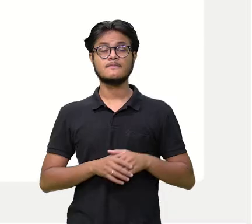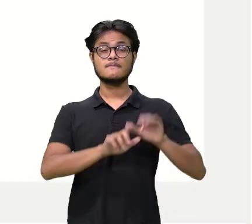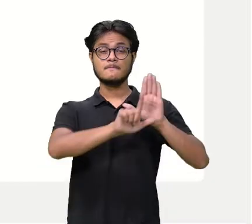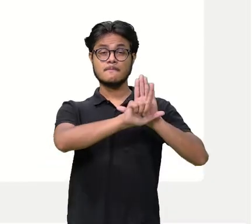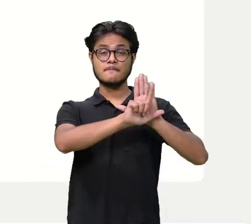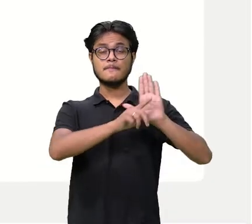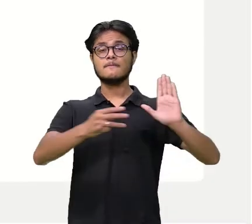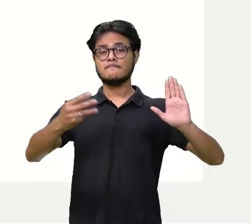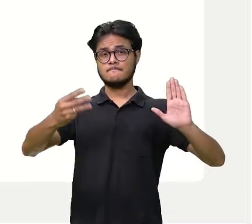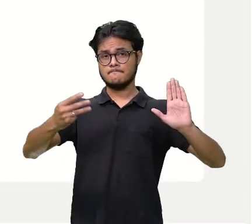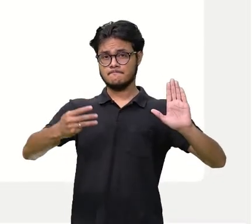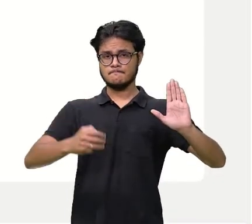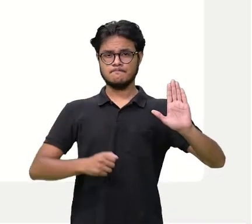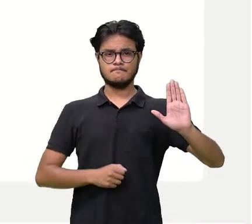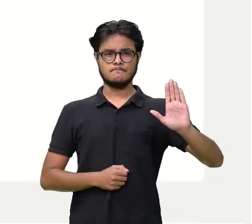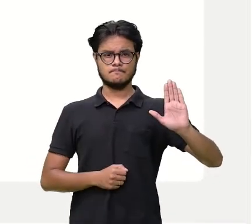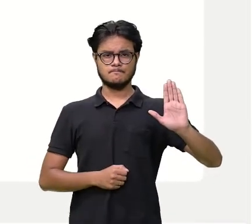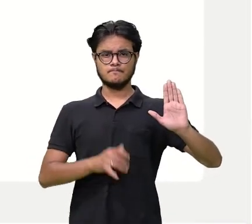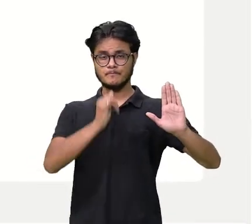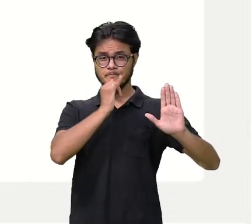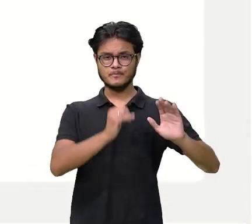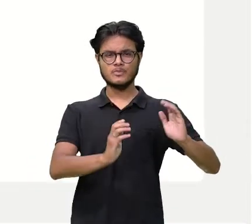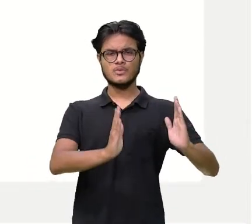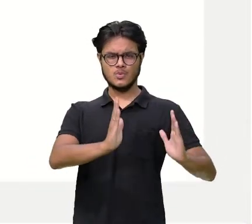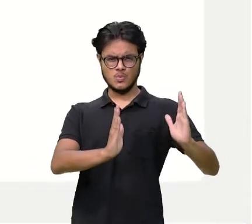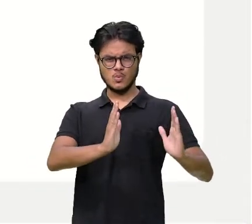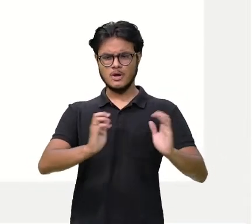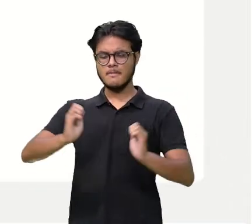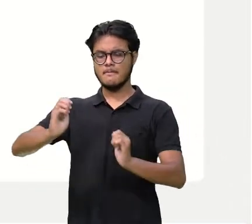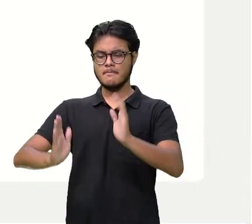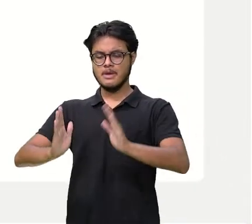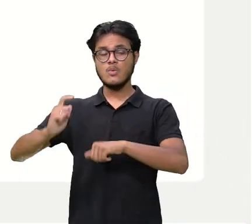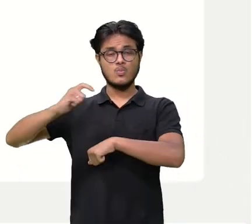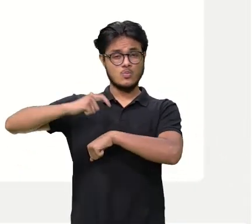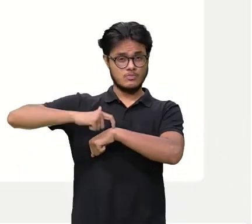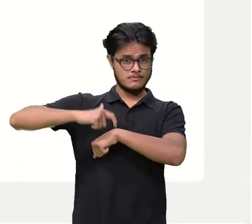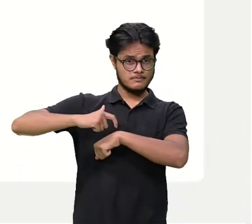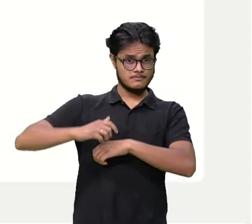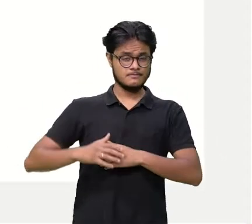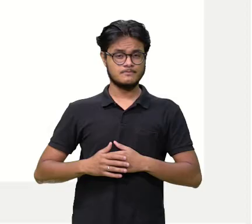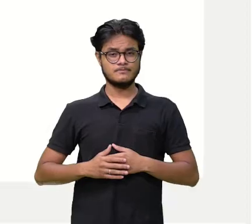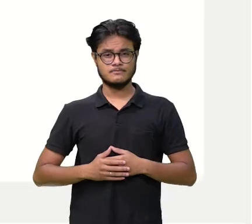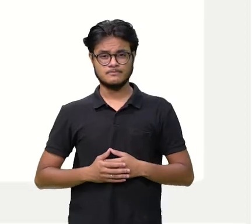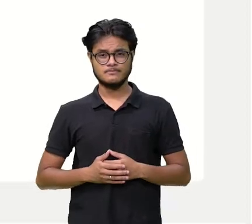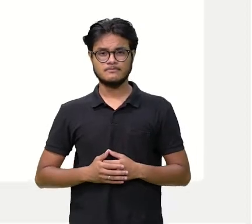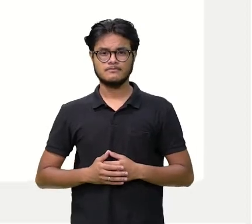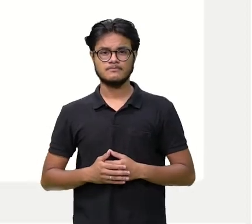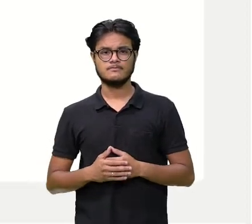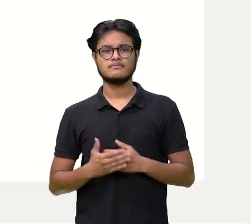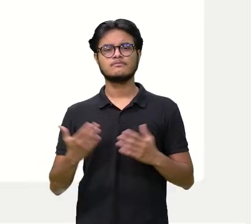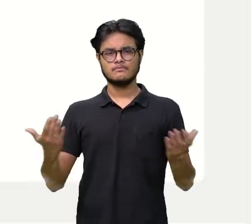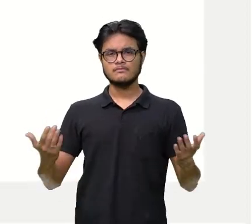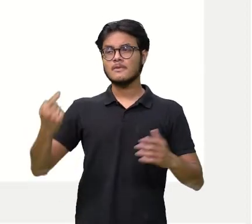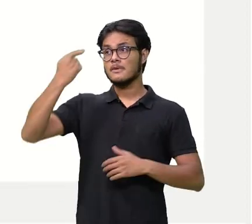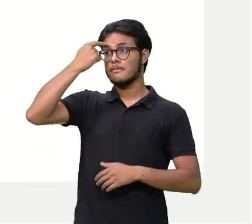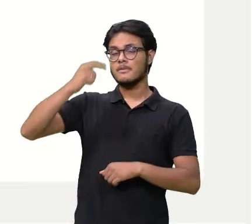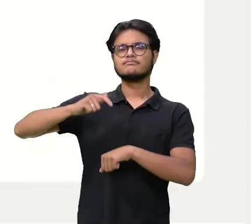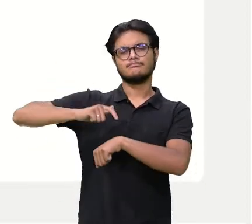Terceira lei, lei dos períodos. Vamos falar de período, e quando a gente falar a palavra período, já lembra de